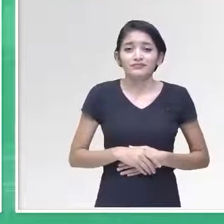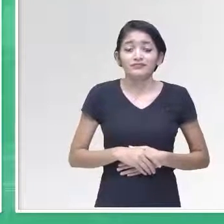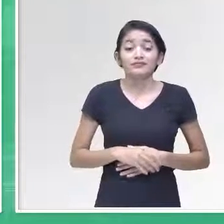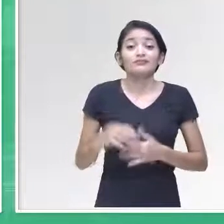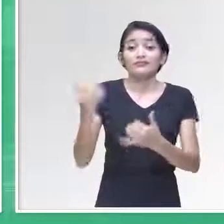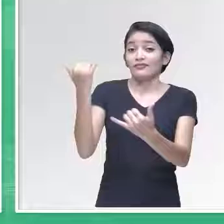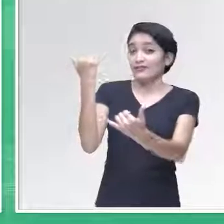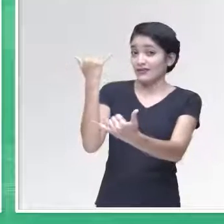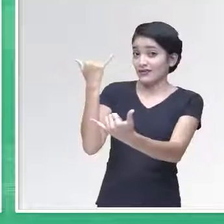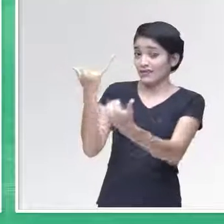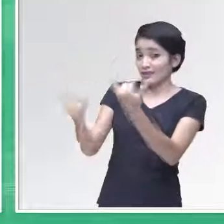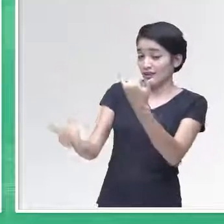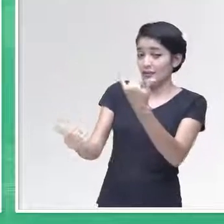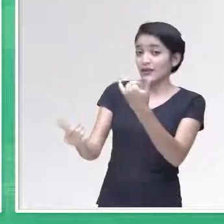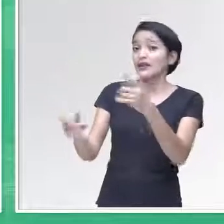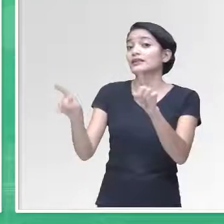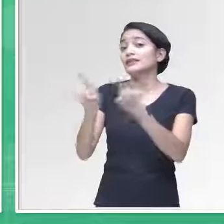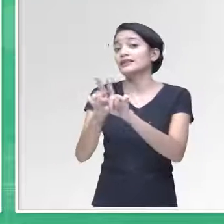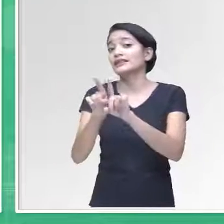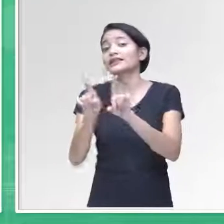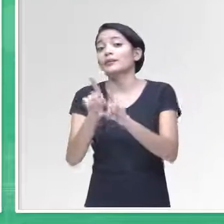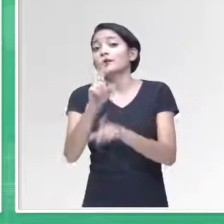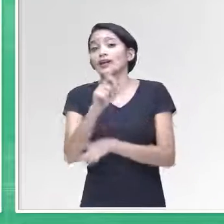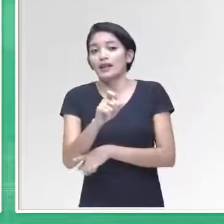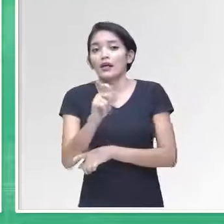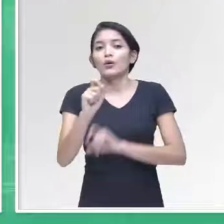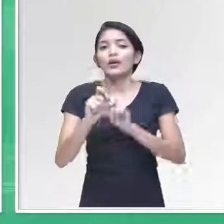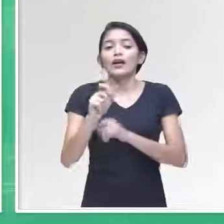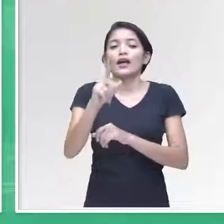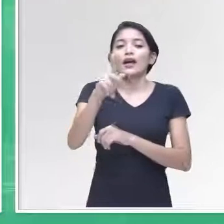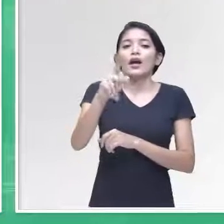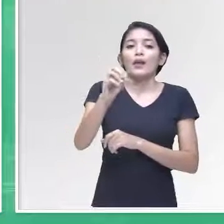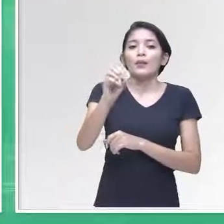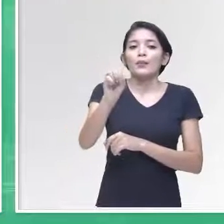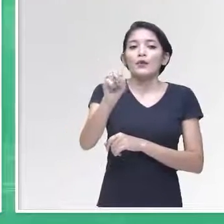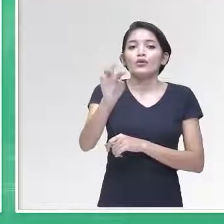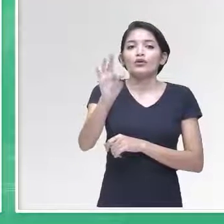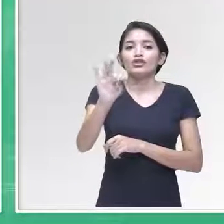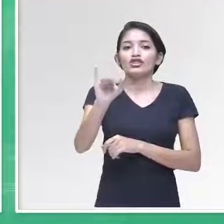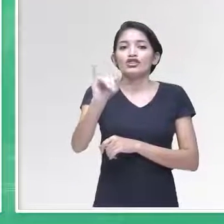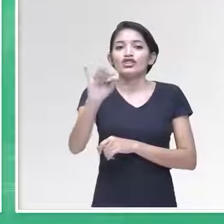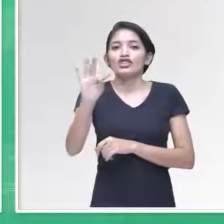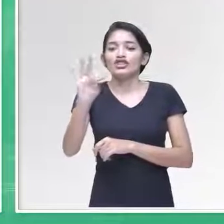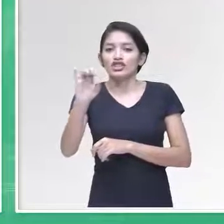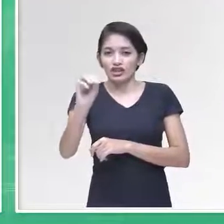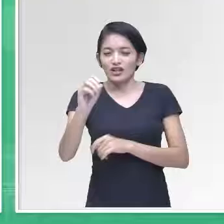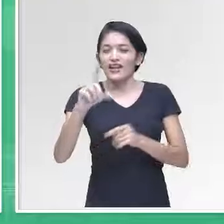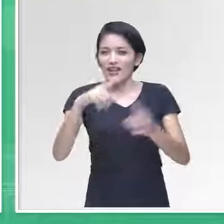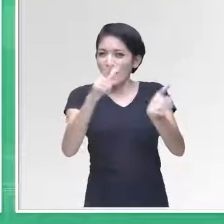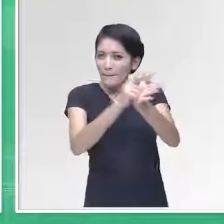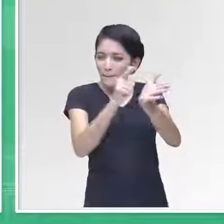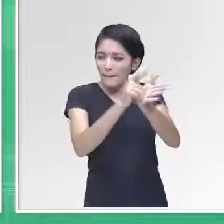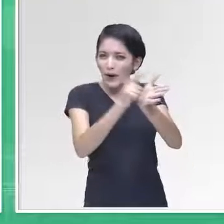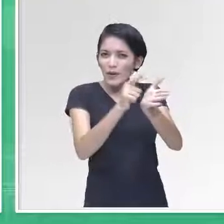Parece e é o tal do post-it que a gente fala aqui no Brasil, tá?